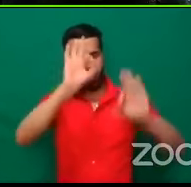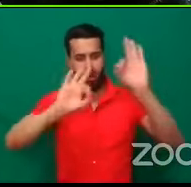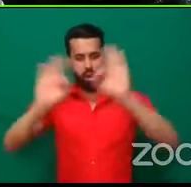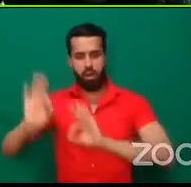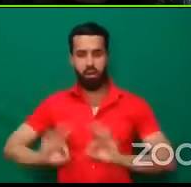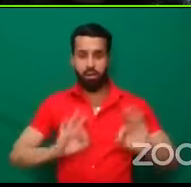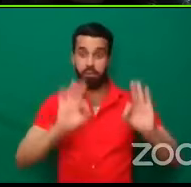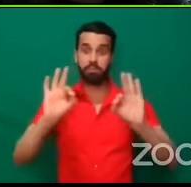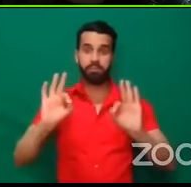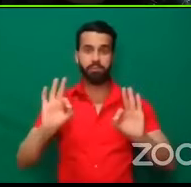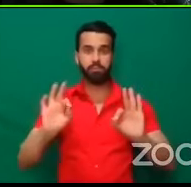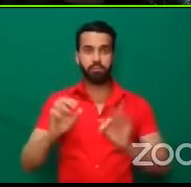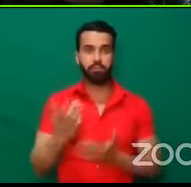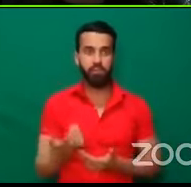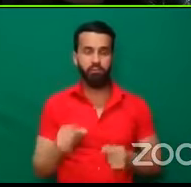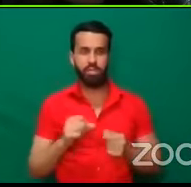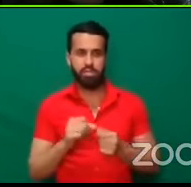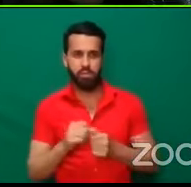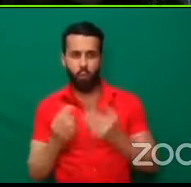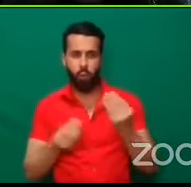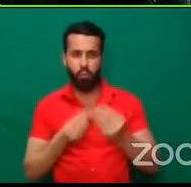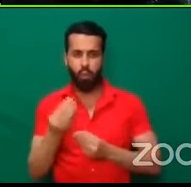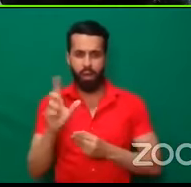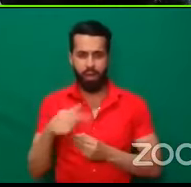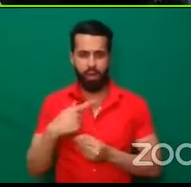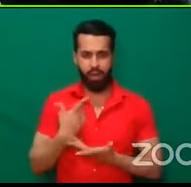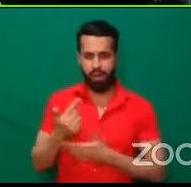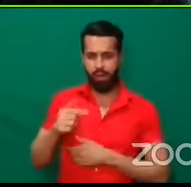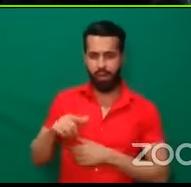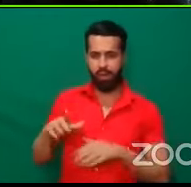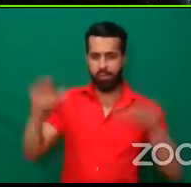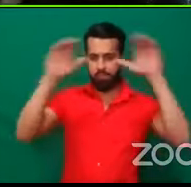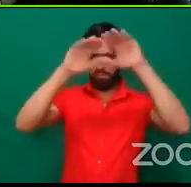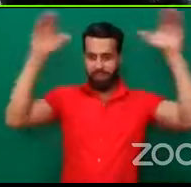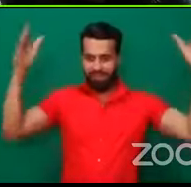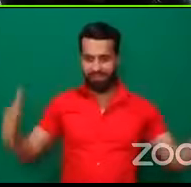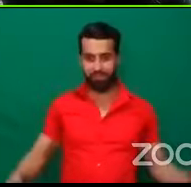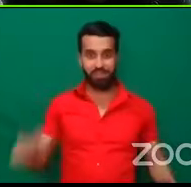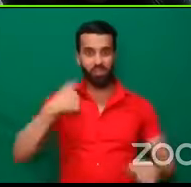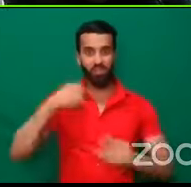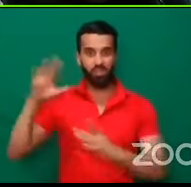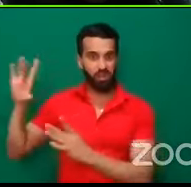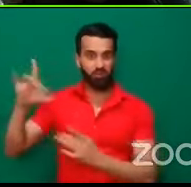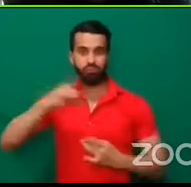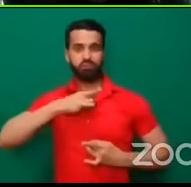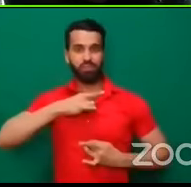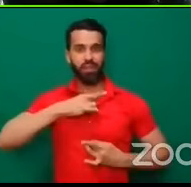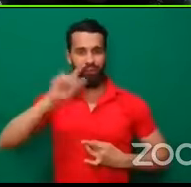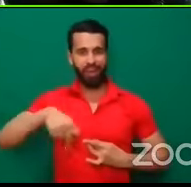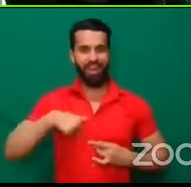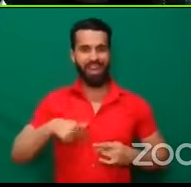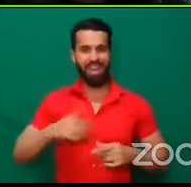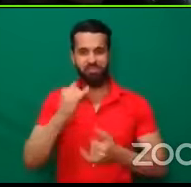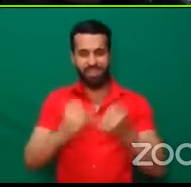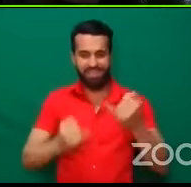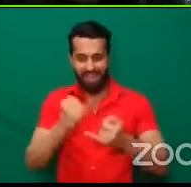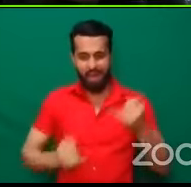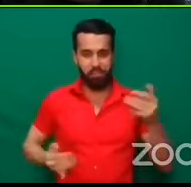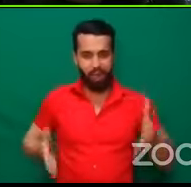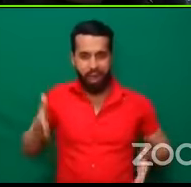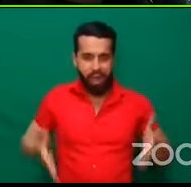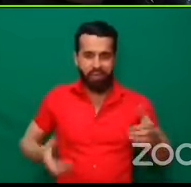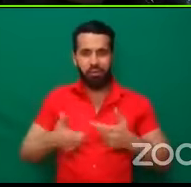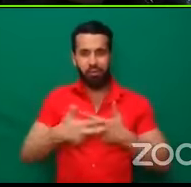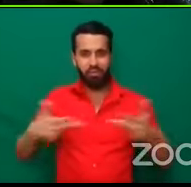E daí eu, não, eu vou fazer o papel da máquina, né? Só que eu entrei muito no personagem, comecei a imitar a máquina na faculdade, assim, e